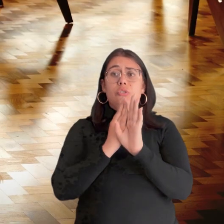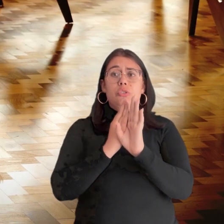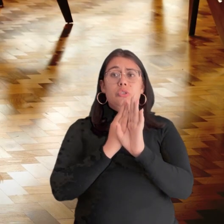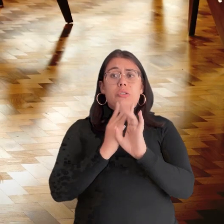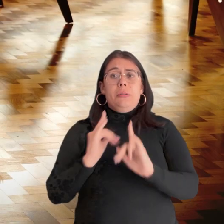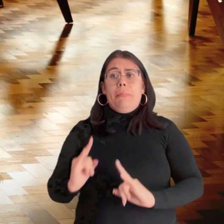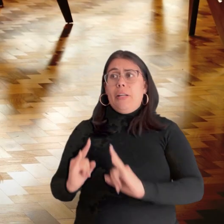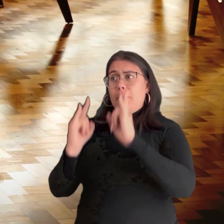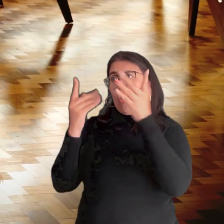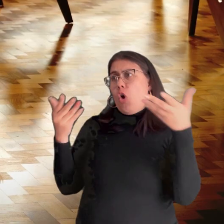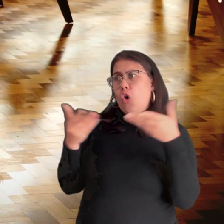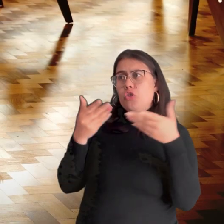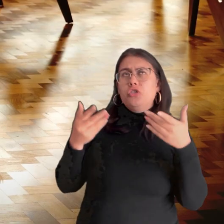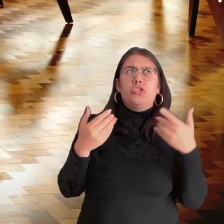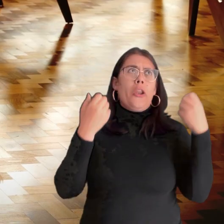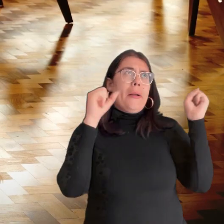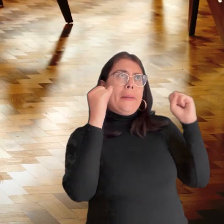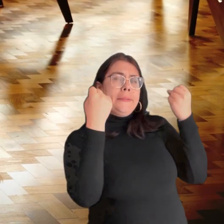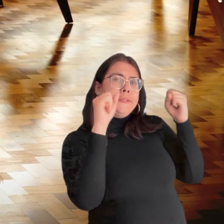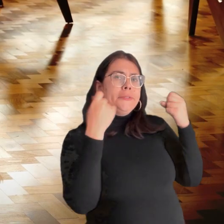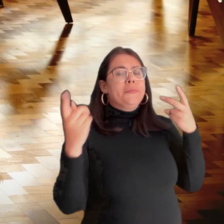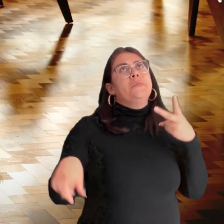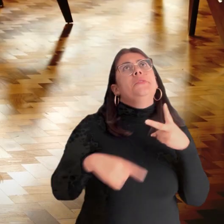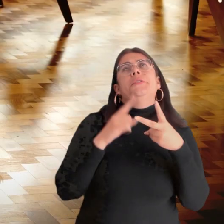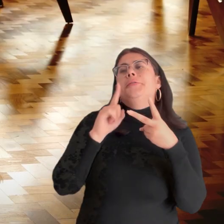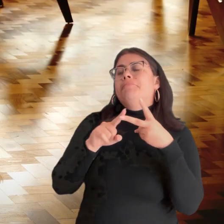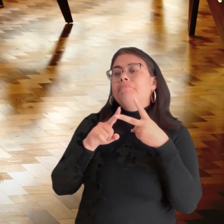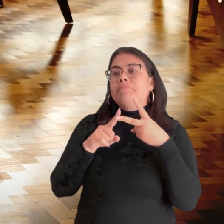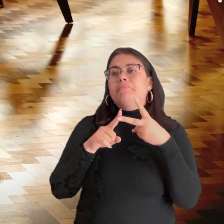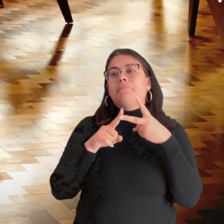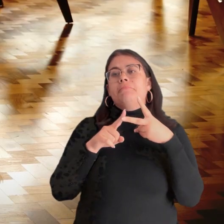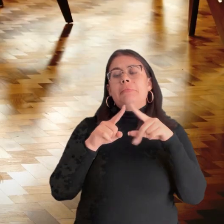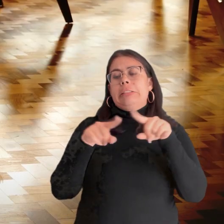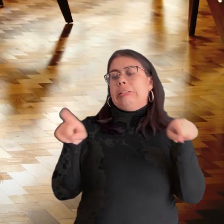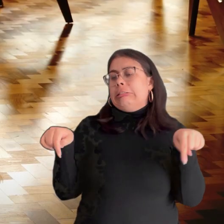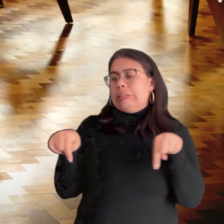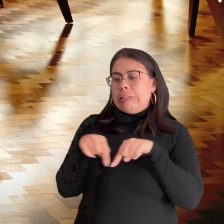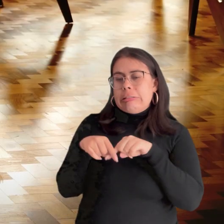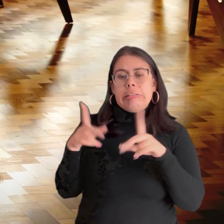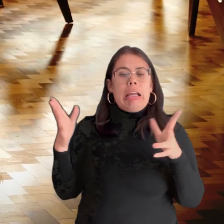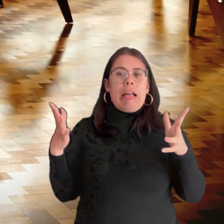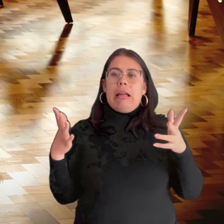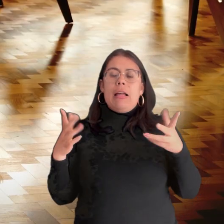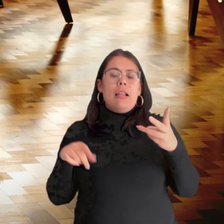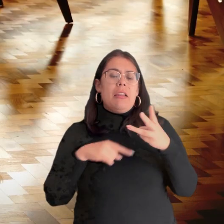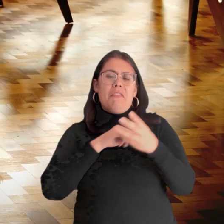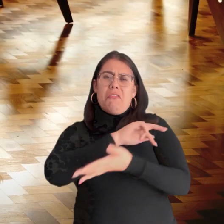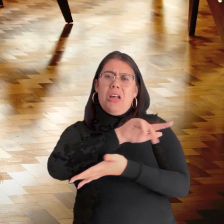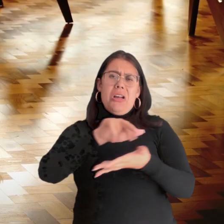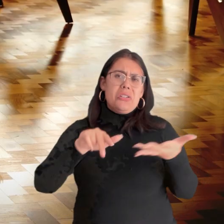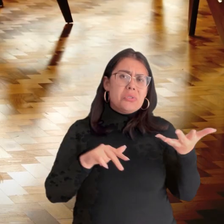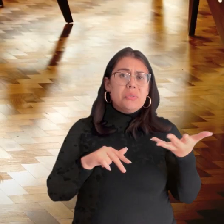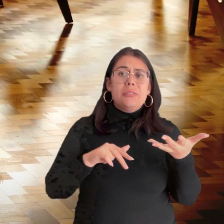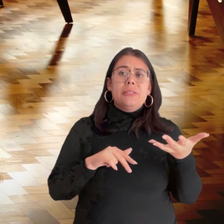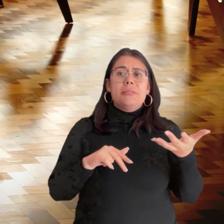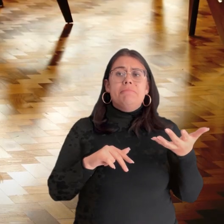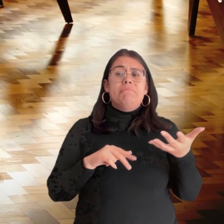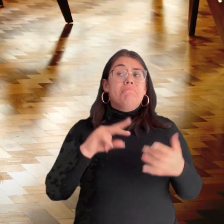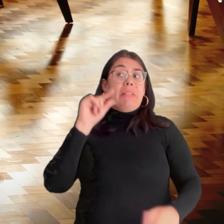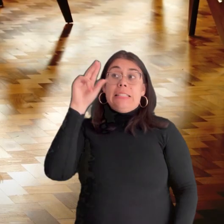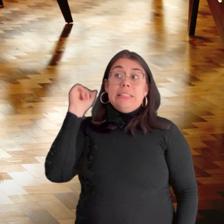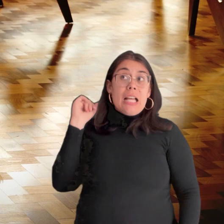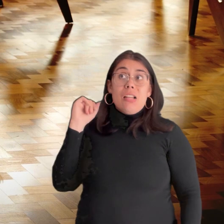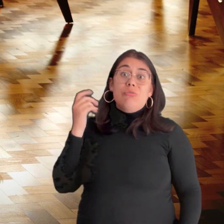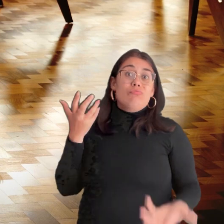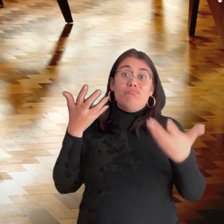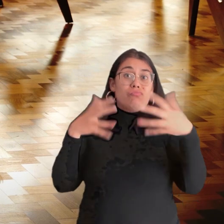ginástica e salas gourmet ou outras coisas que na época não existiam, ou não tinham, vamos dizer,